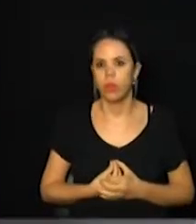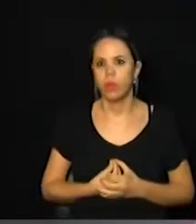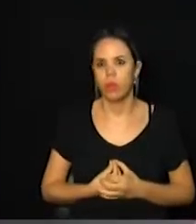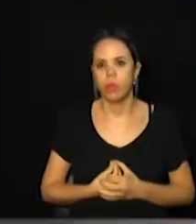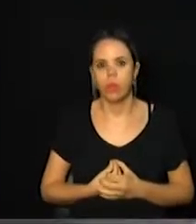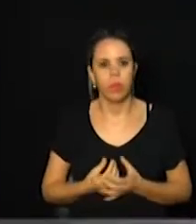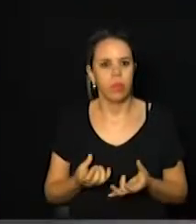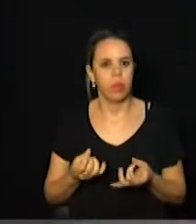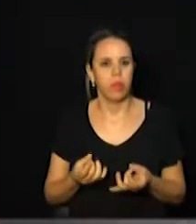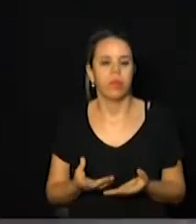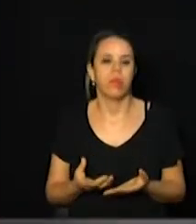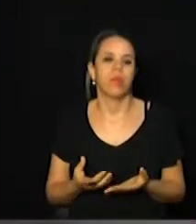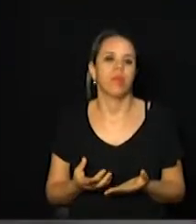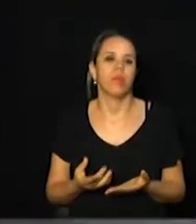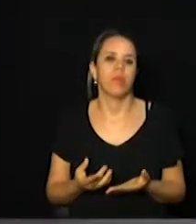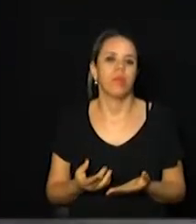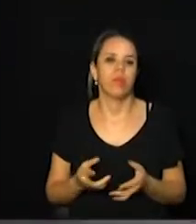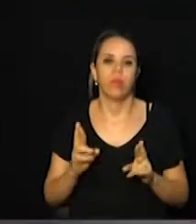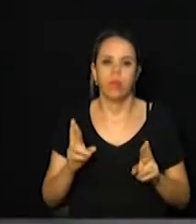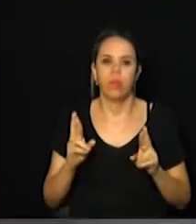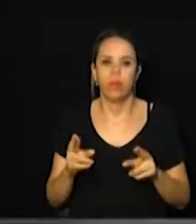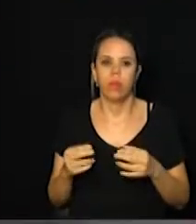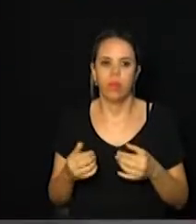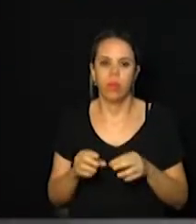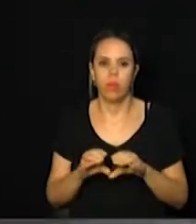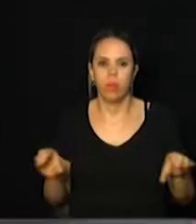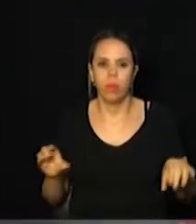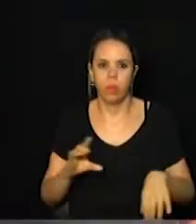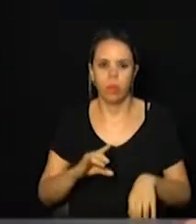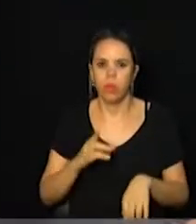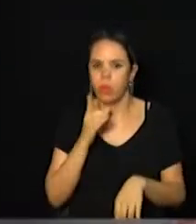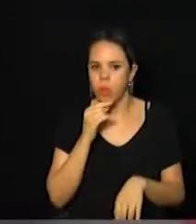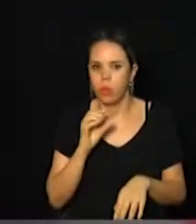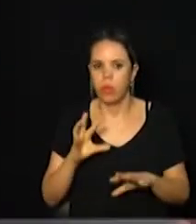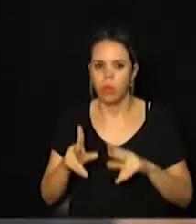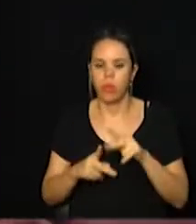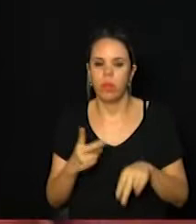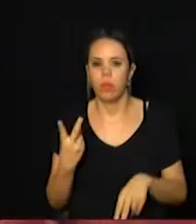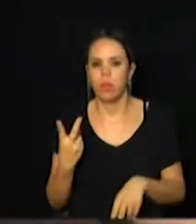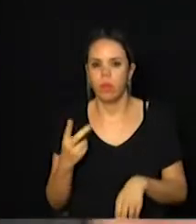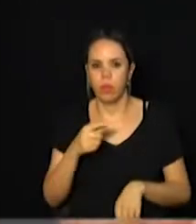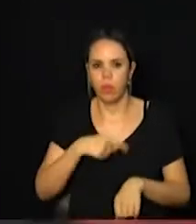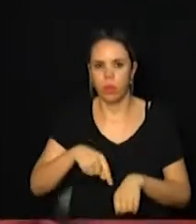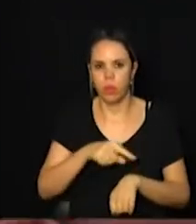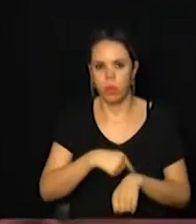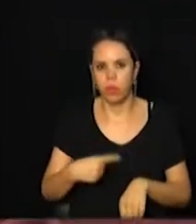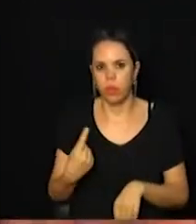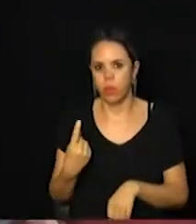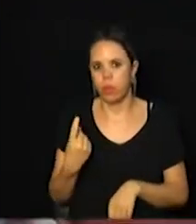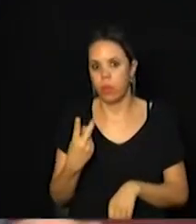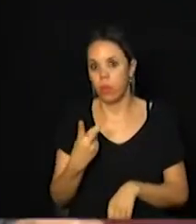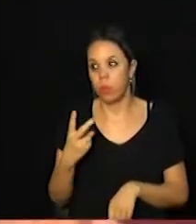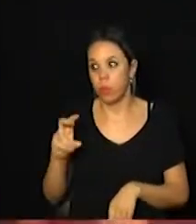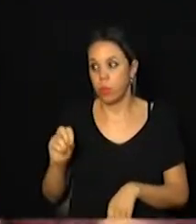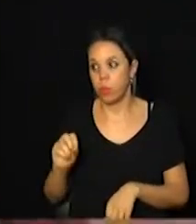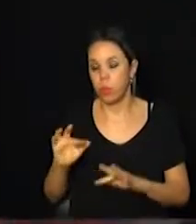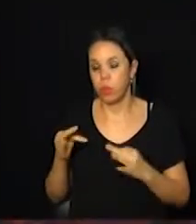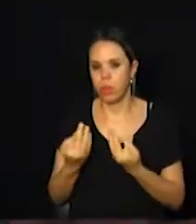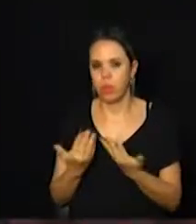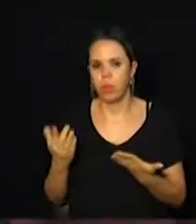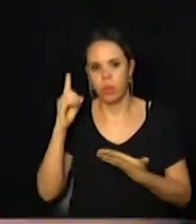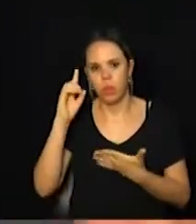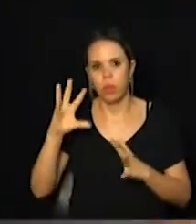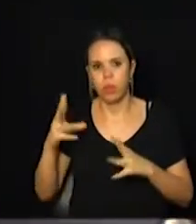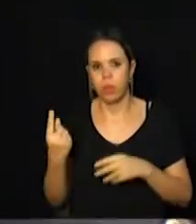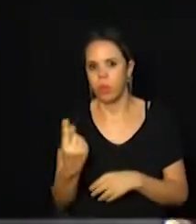abriu um precedente de esperança para ligar água para todo mundo Agora durma com dois relógios para apenas 250 família hoje